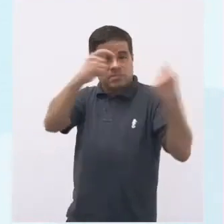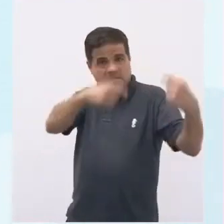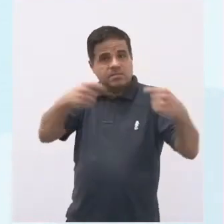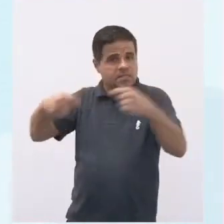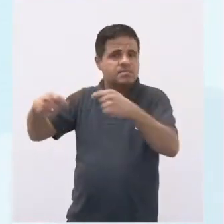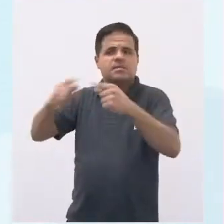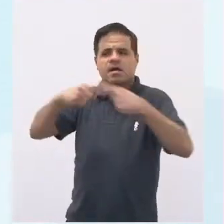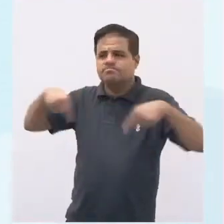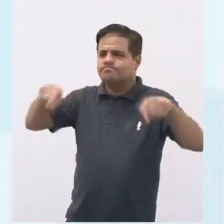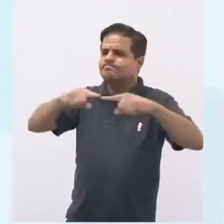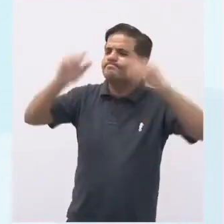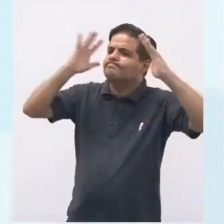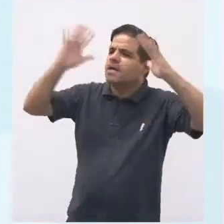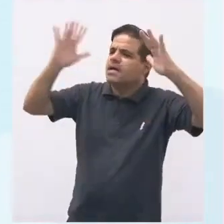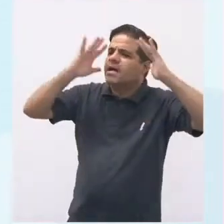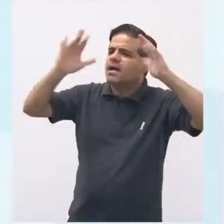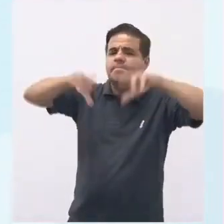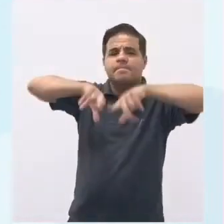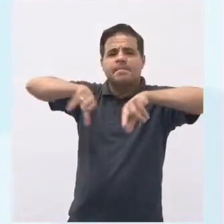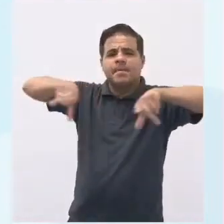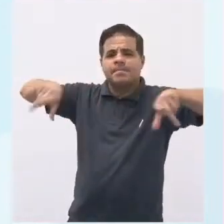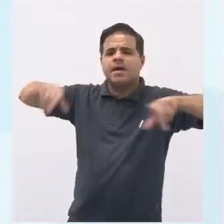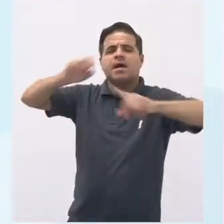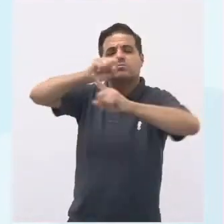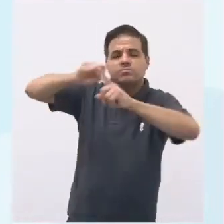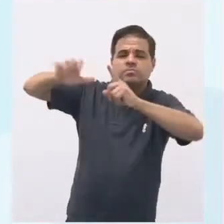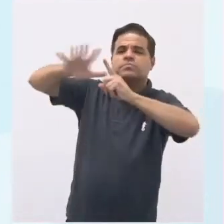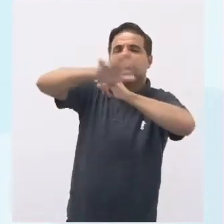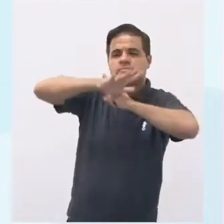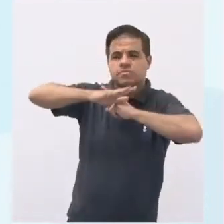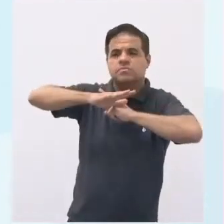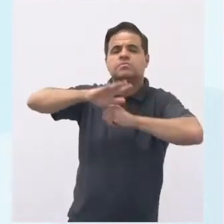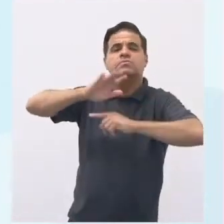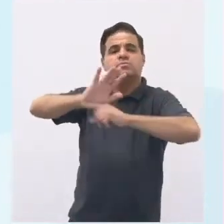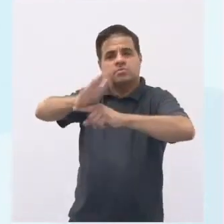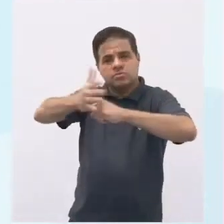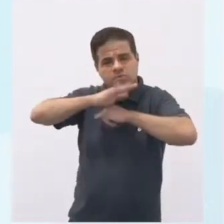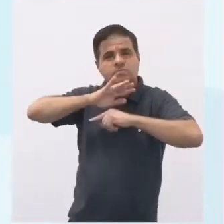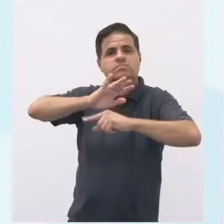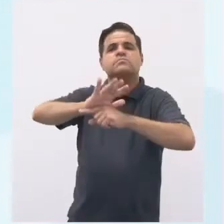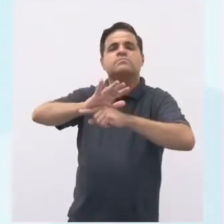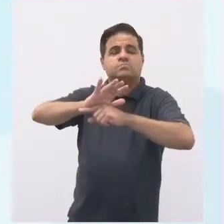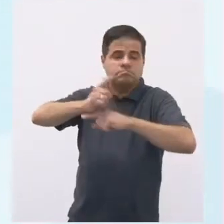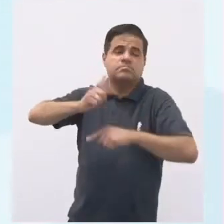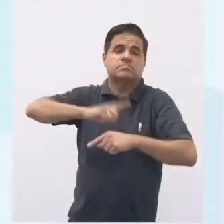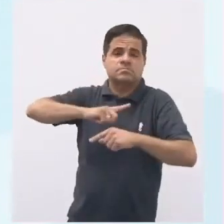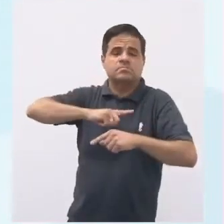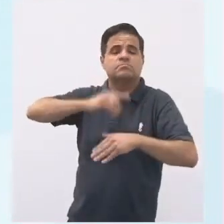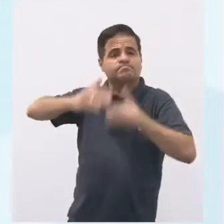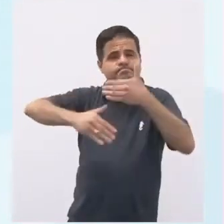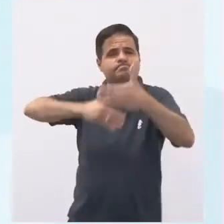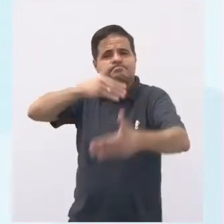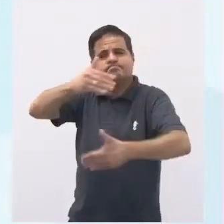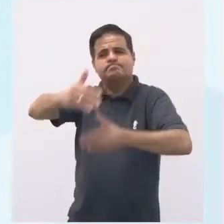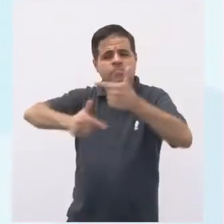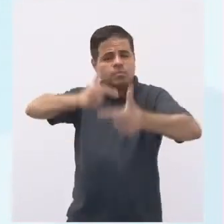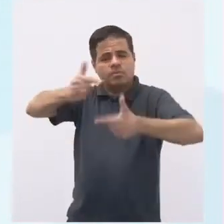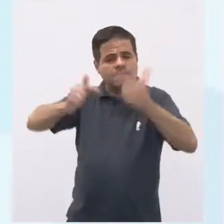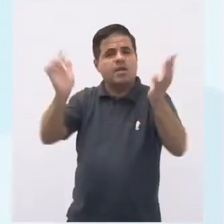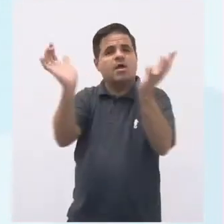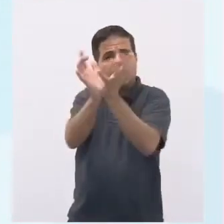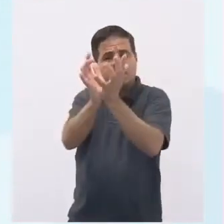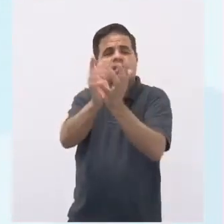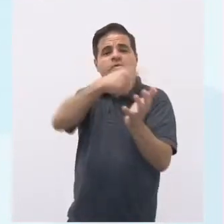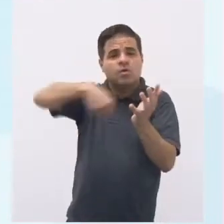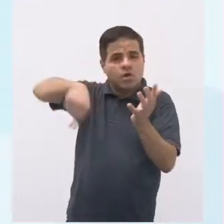necessidades. Pensando nessa diversidade da sociedade também, a colaboração, né, essa colaboração é o trabalho em equipe, é